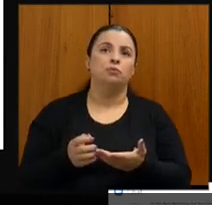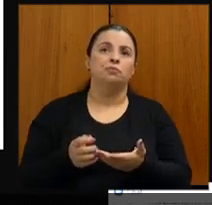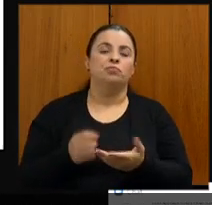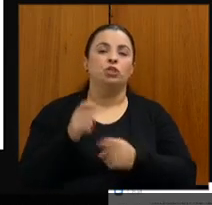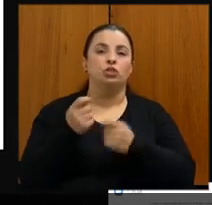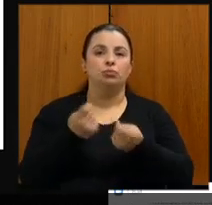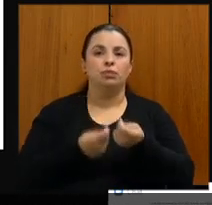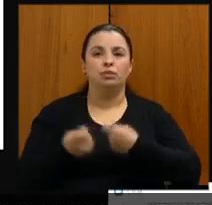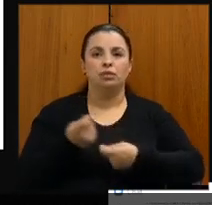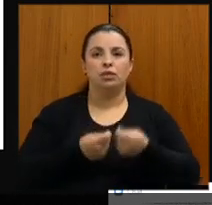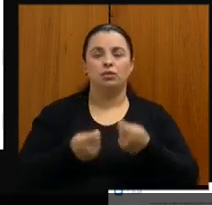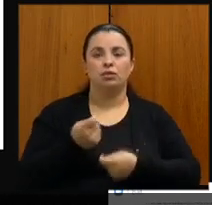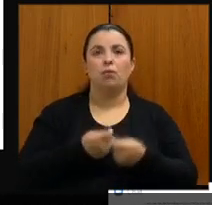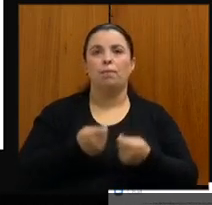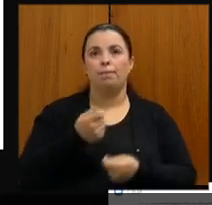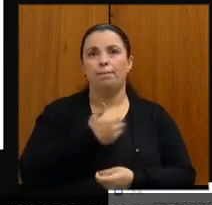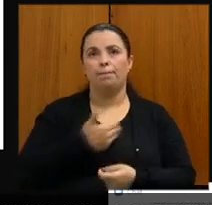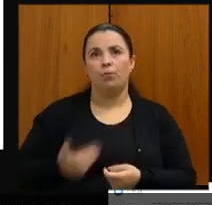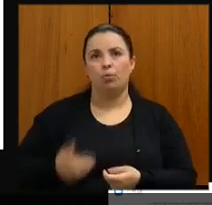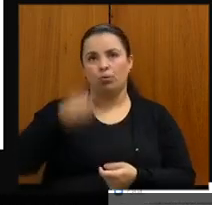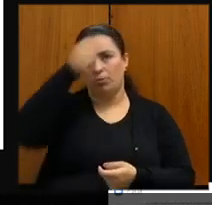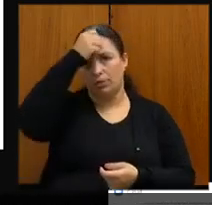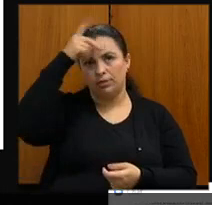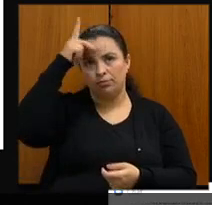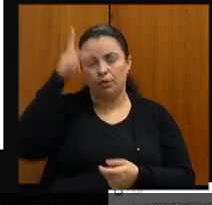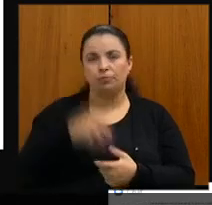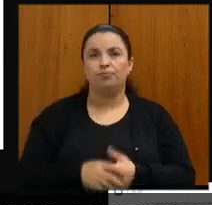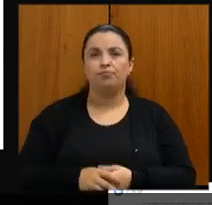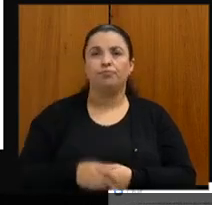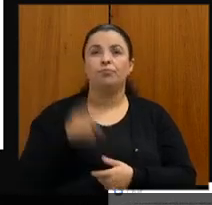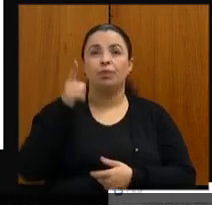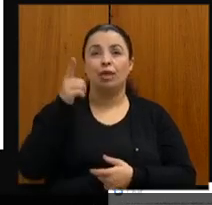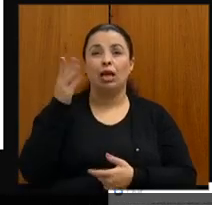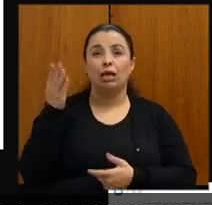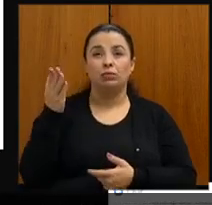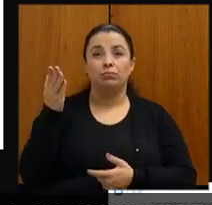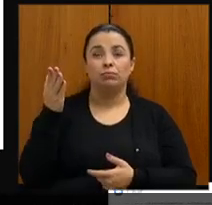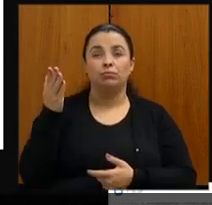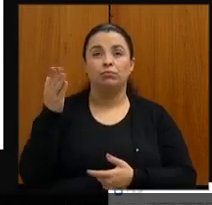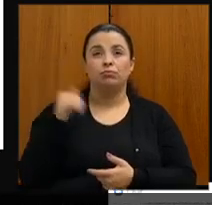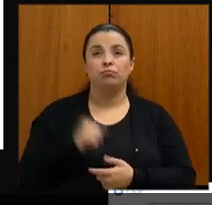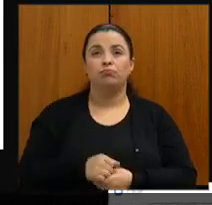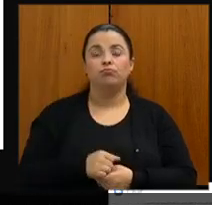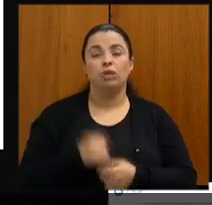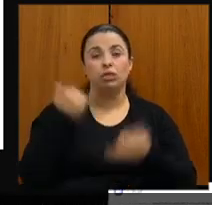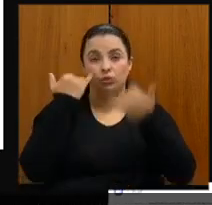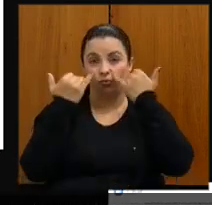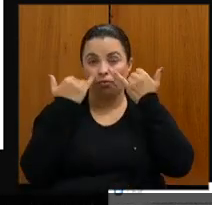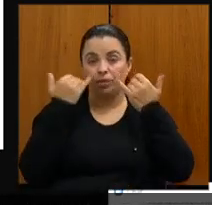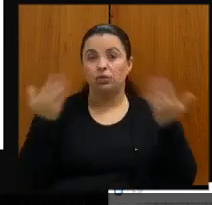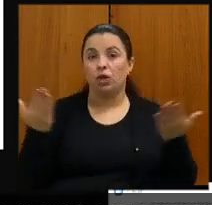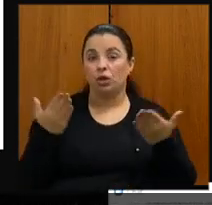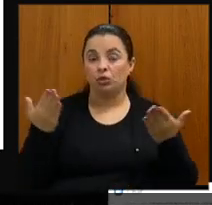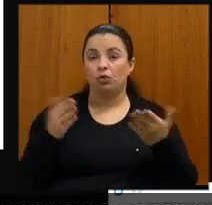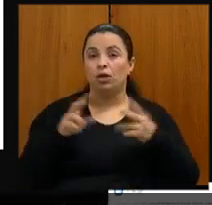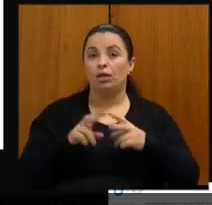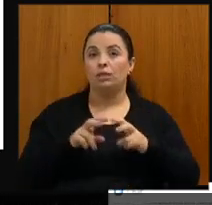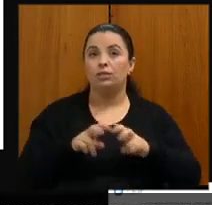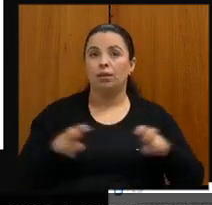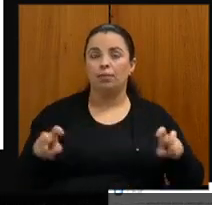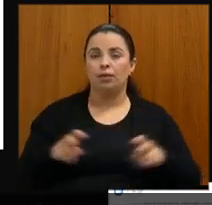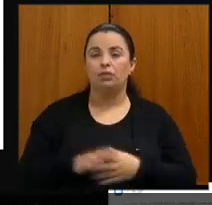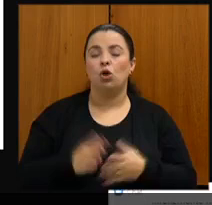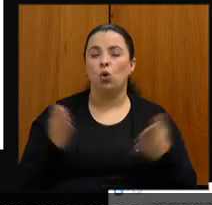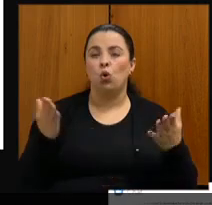favor Oi e aí aqui alguns dados atuais da mesa nós temos hoje no total 49